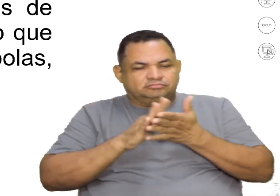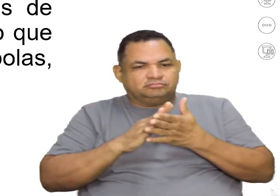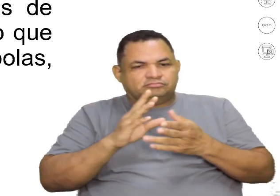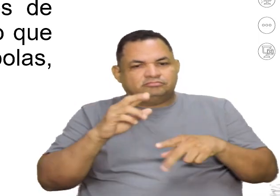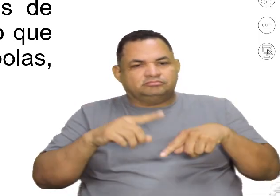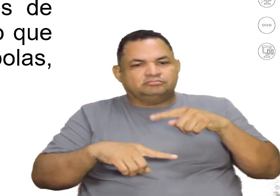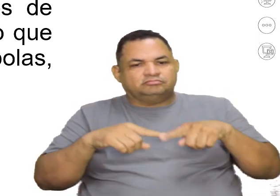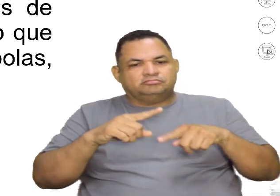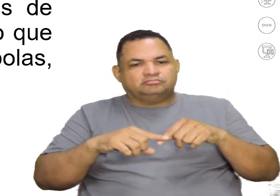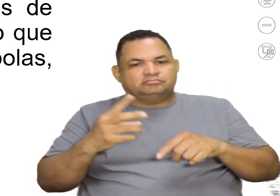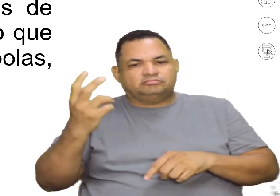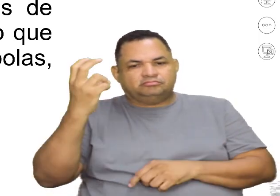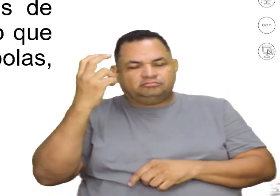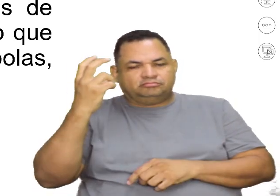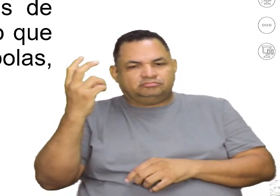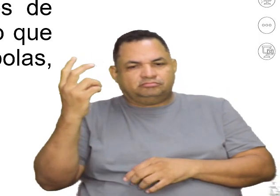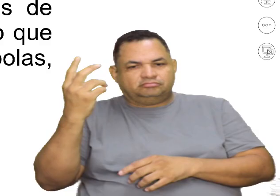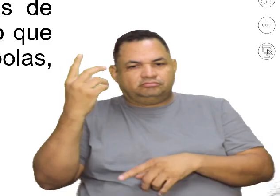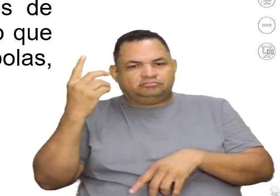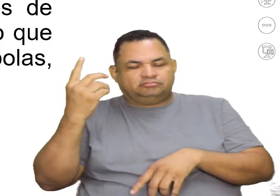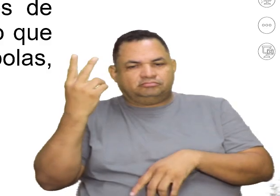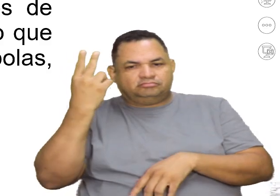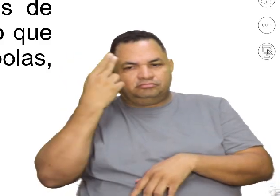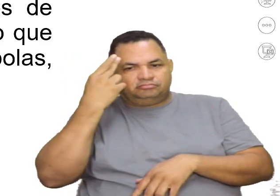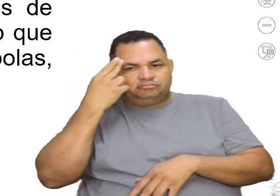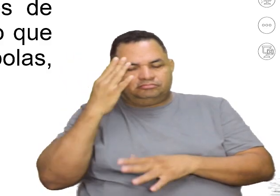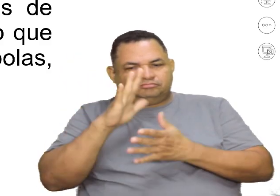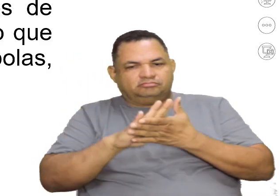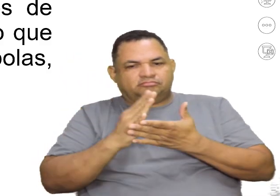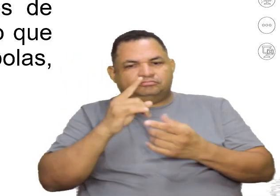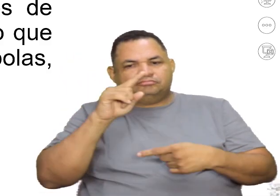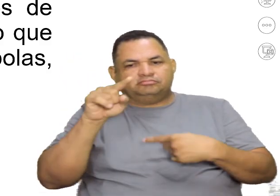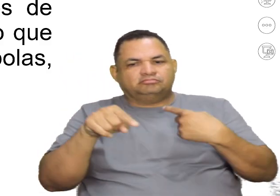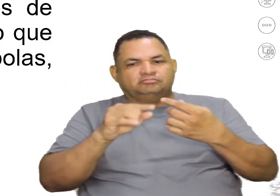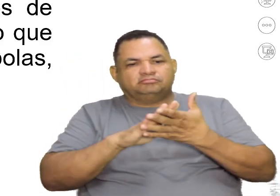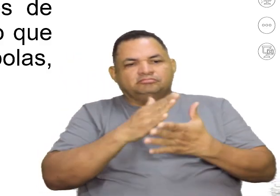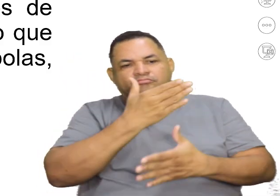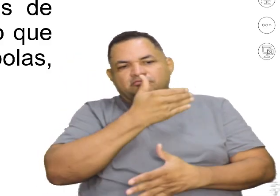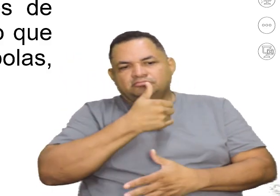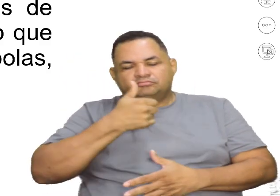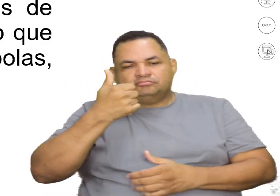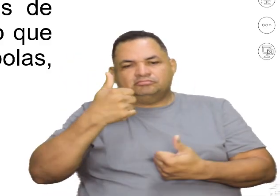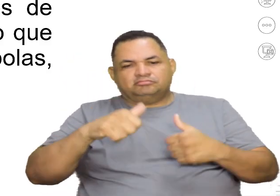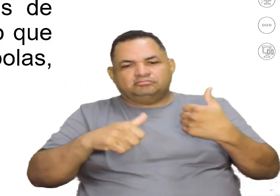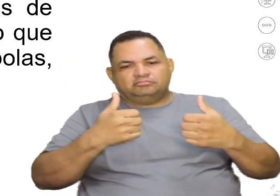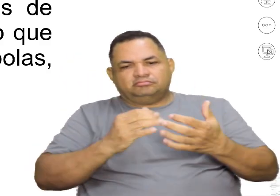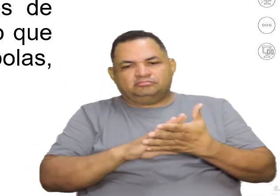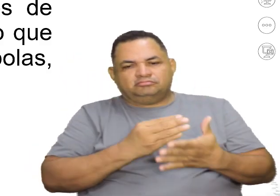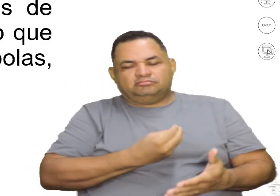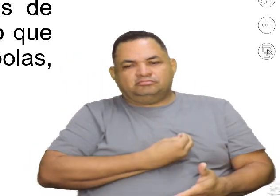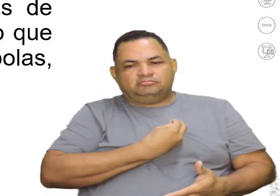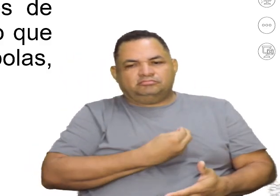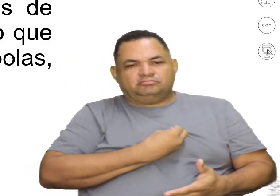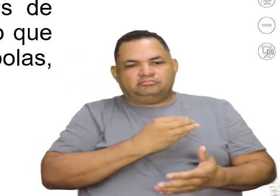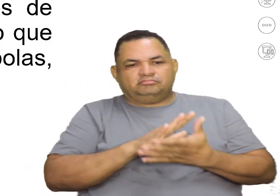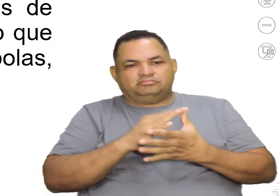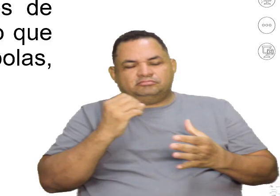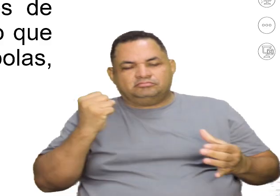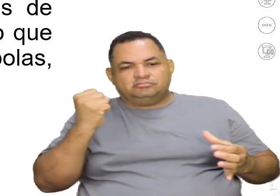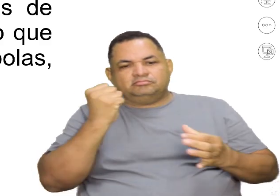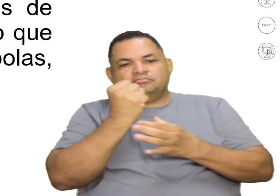recursos naturais voltado para a melhoria da qualidade de vida da presente geração, garantindo as